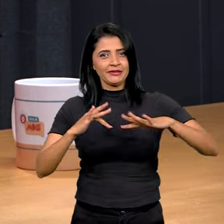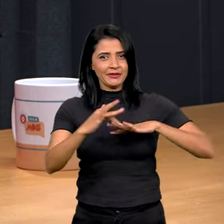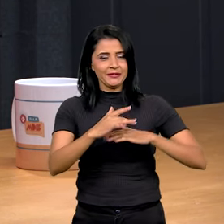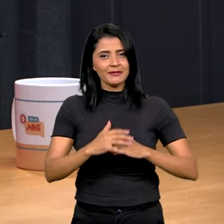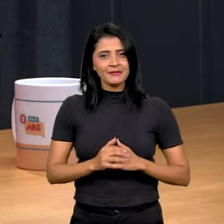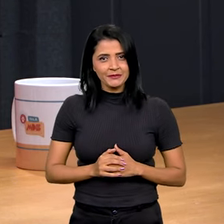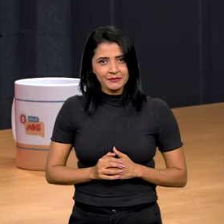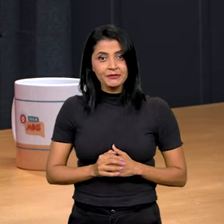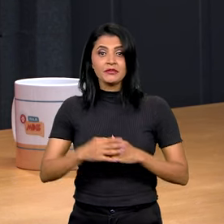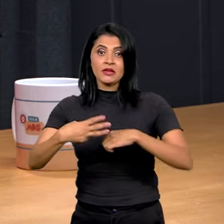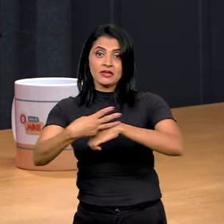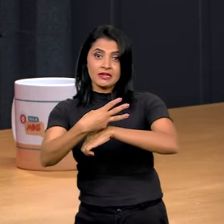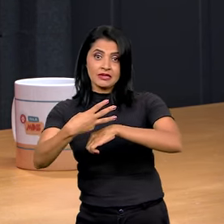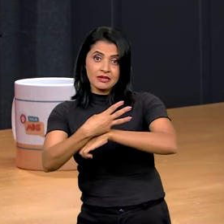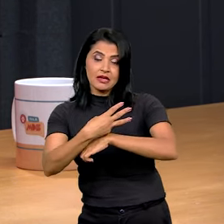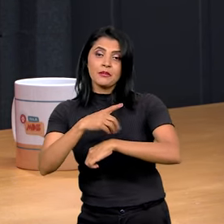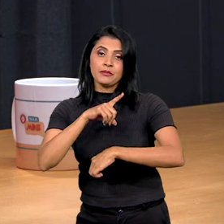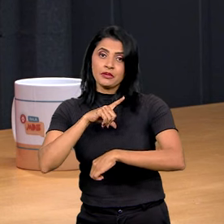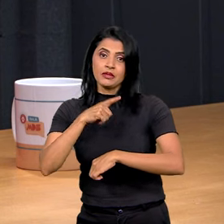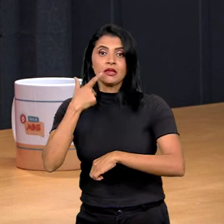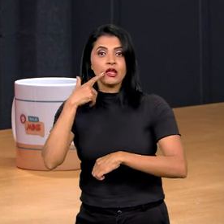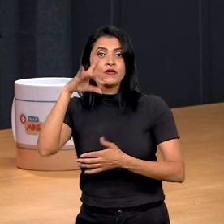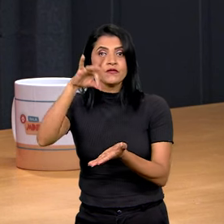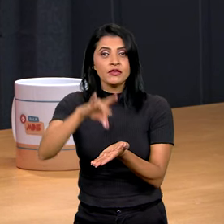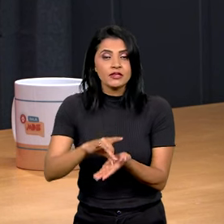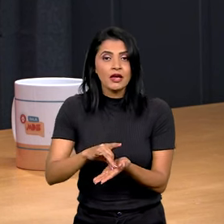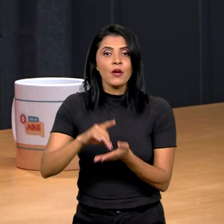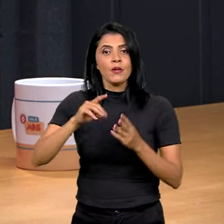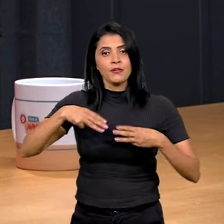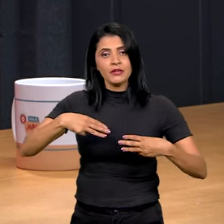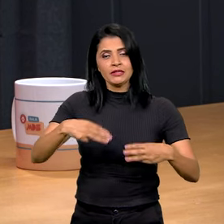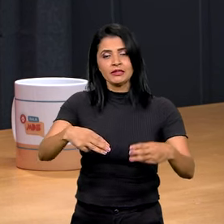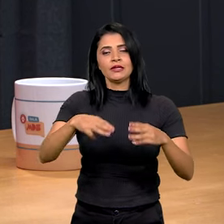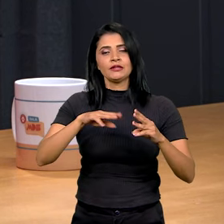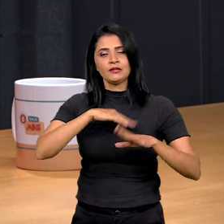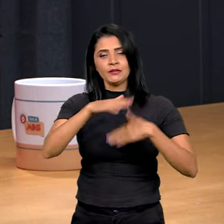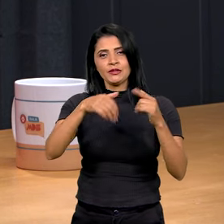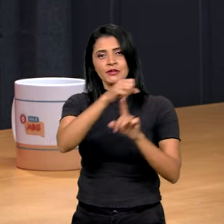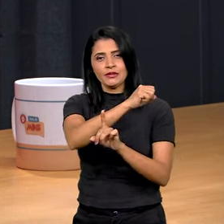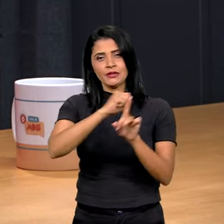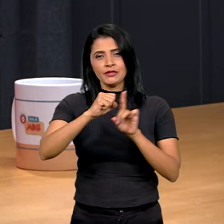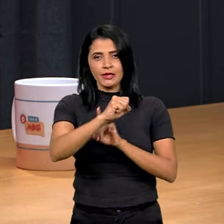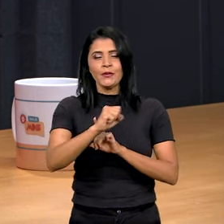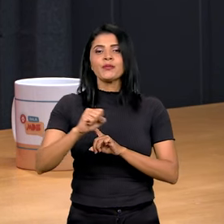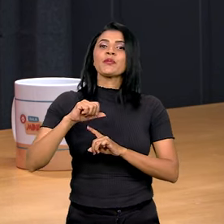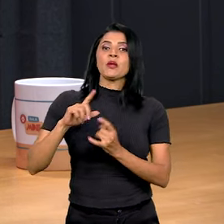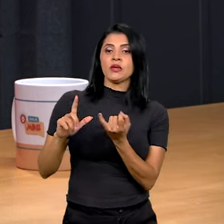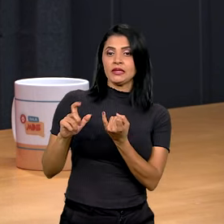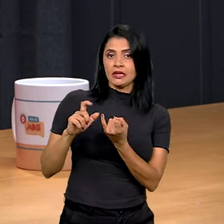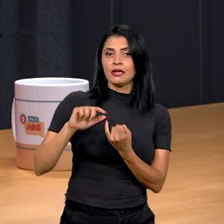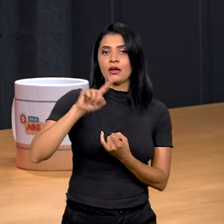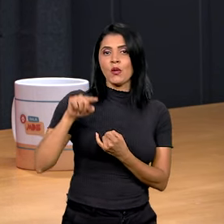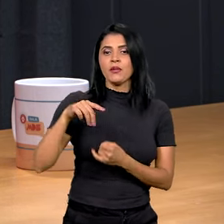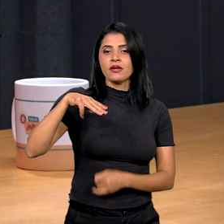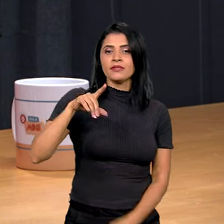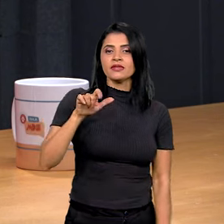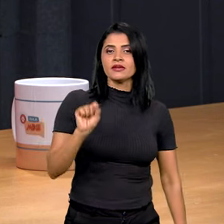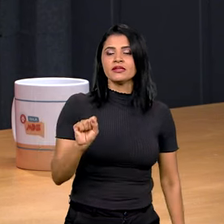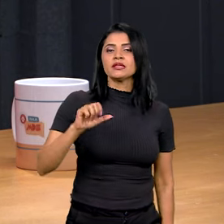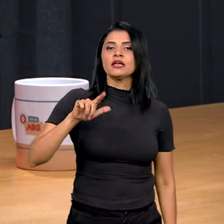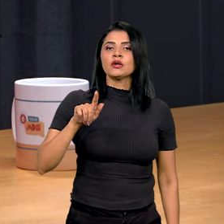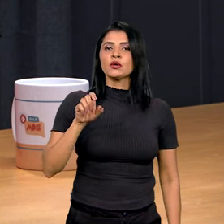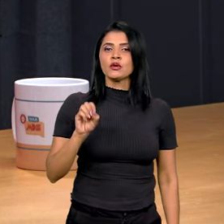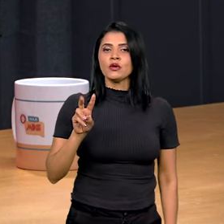nas redes sociais no WhatsApp nós estamos no canal oficial min do Desenvolvimento Social no Instagram @